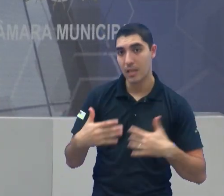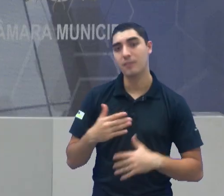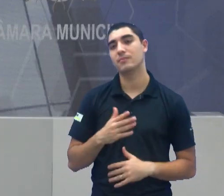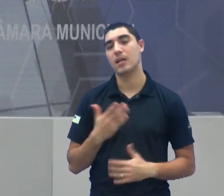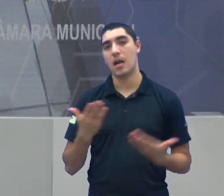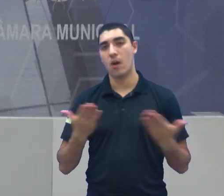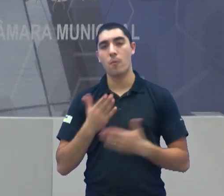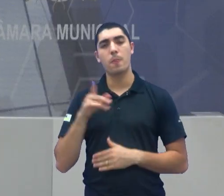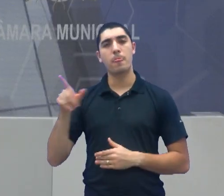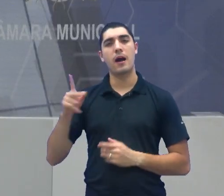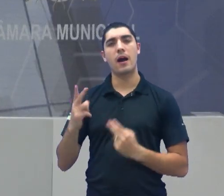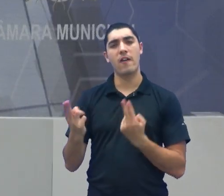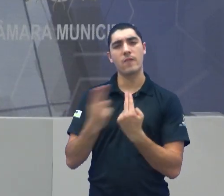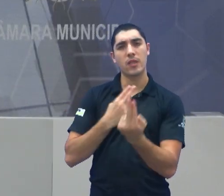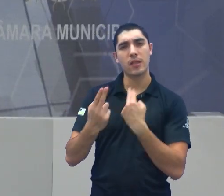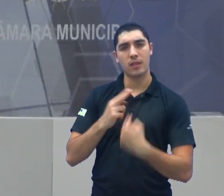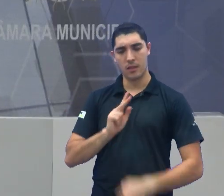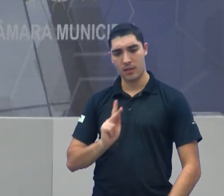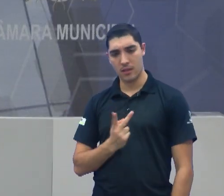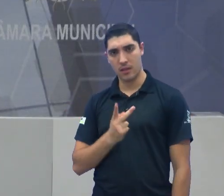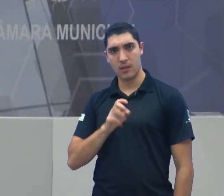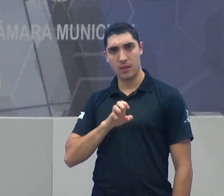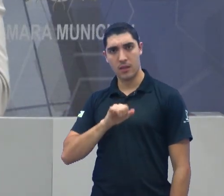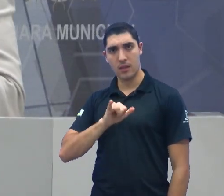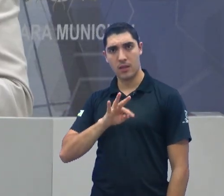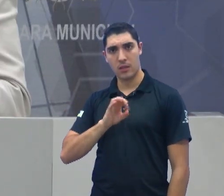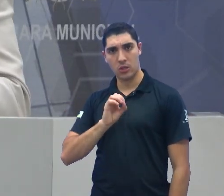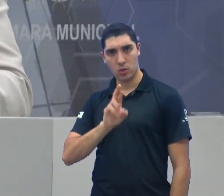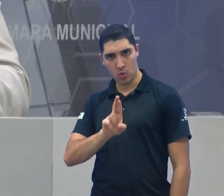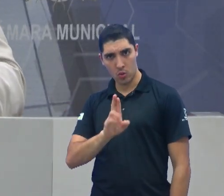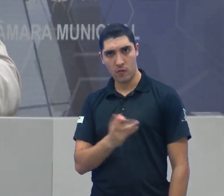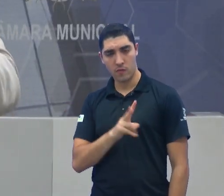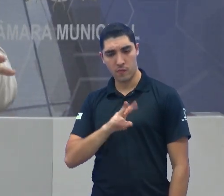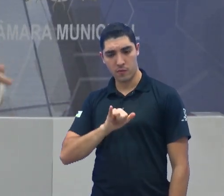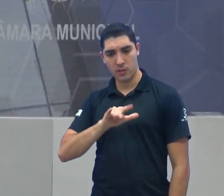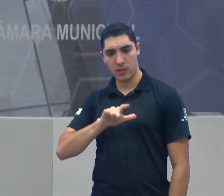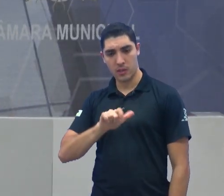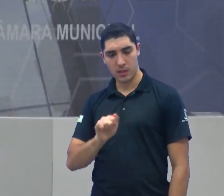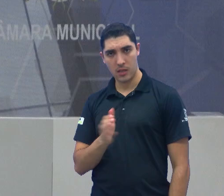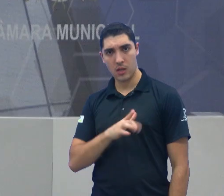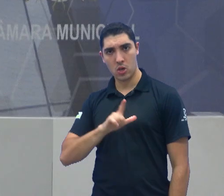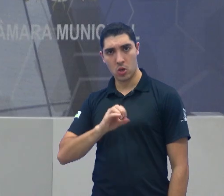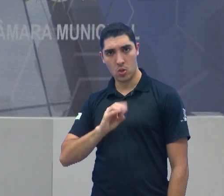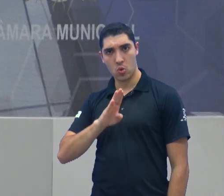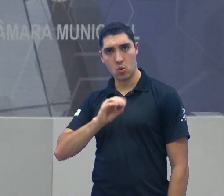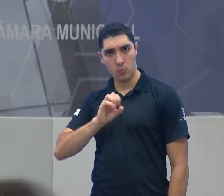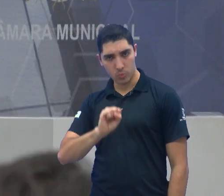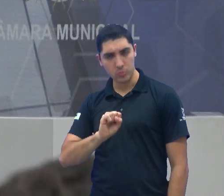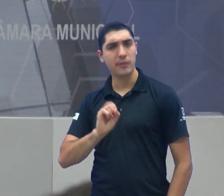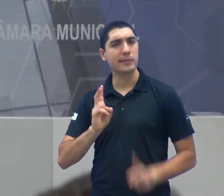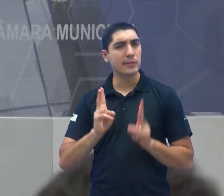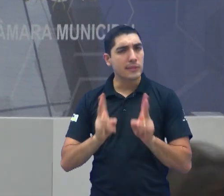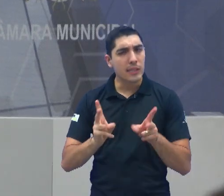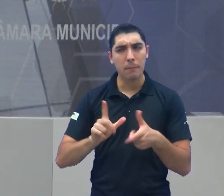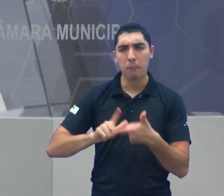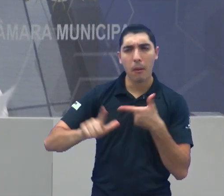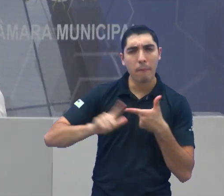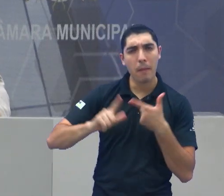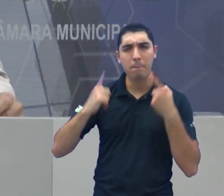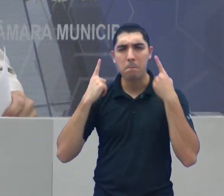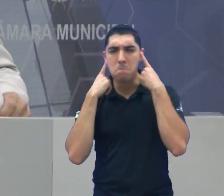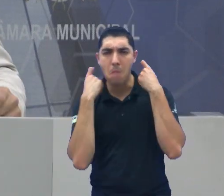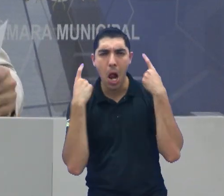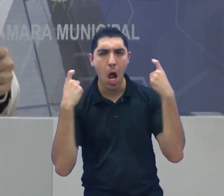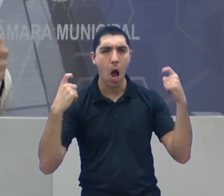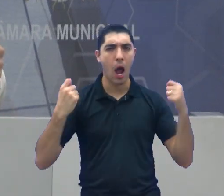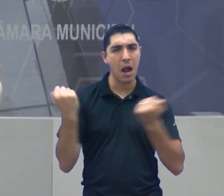Avenida Heitor Villa-Lobos, ela está sofrendo fluxos com movimentos de carros, som alto, uma baderneira, que passa o